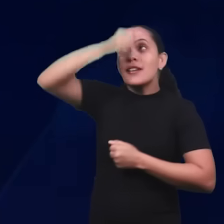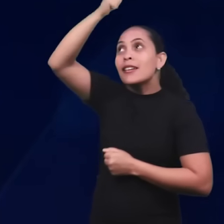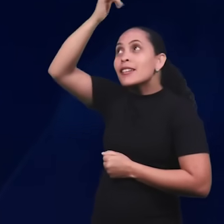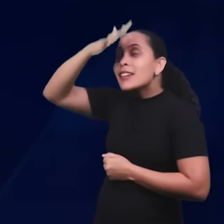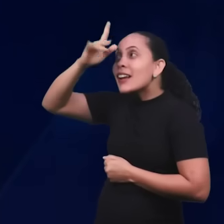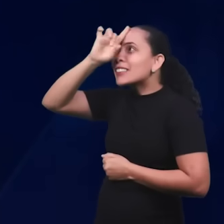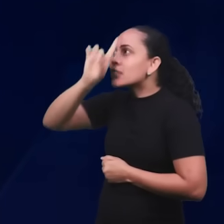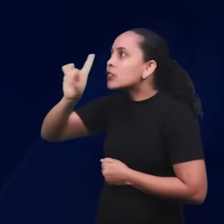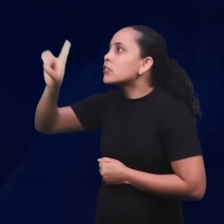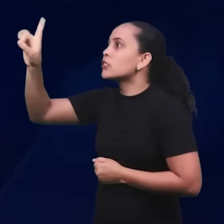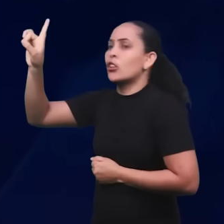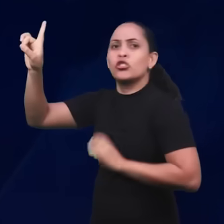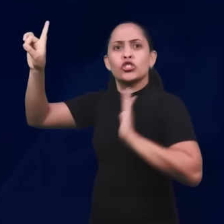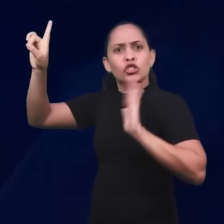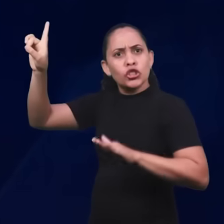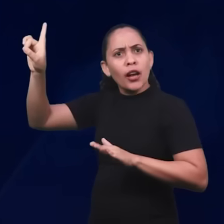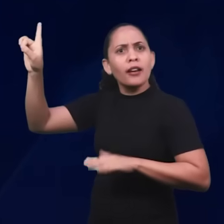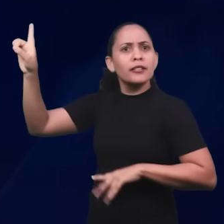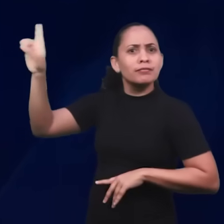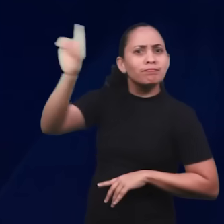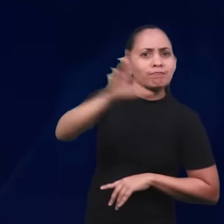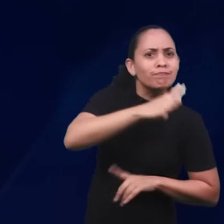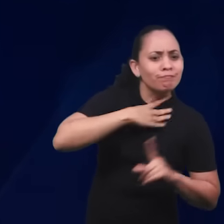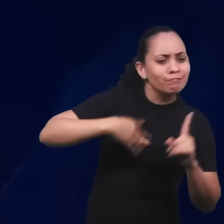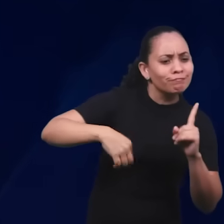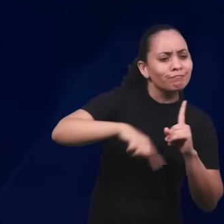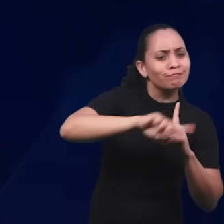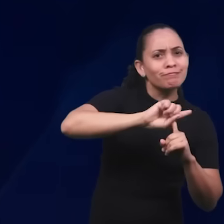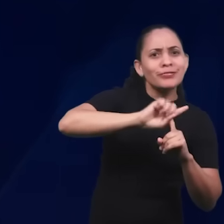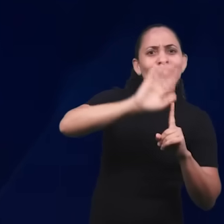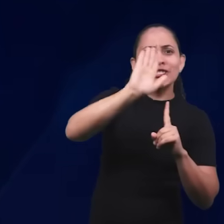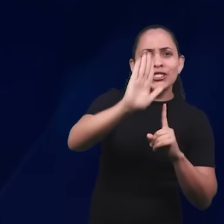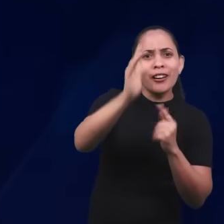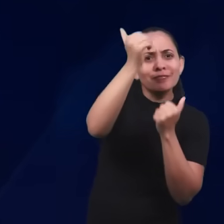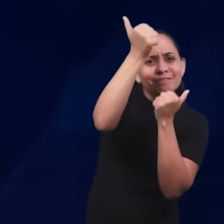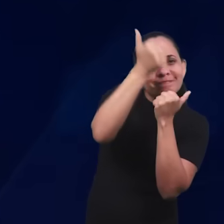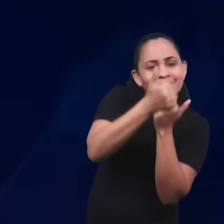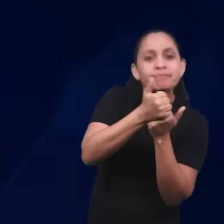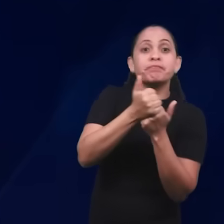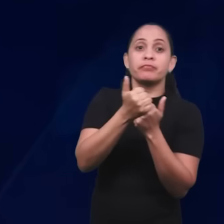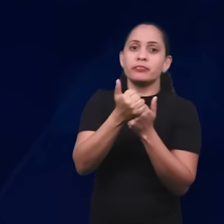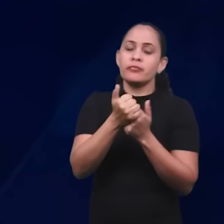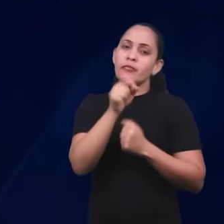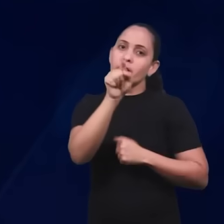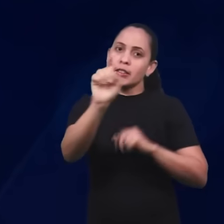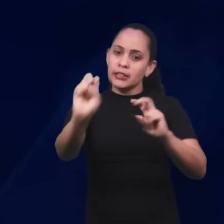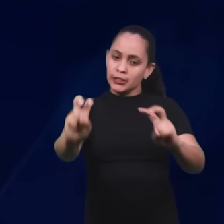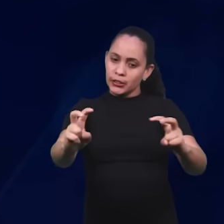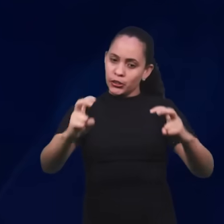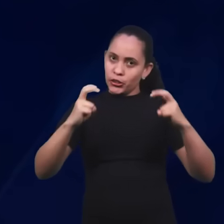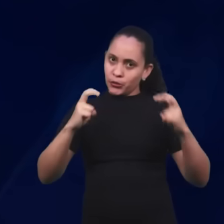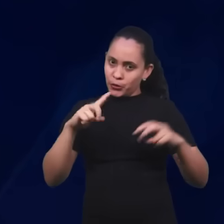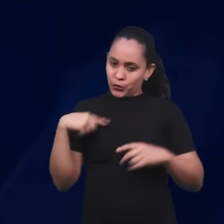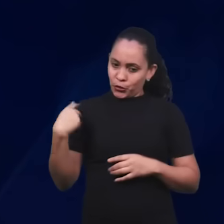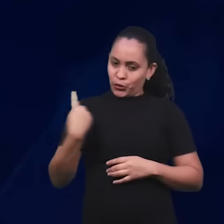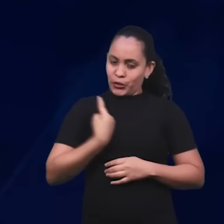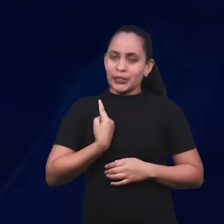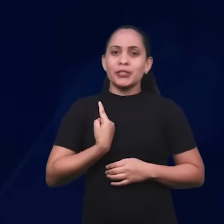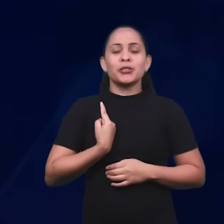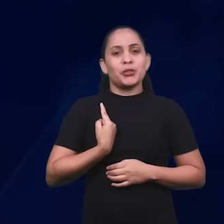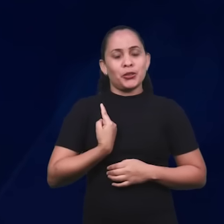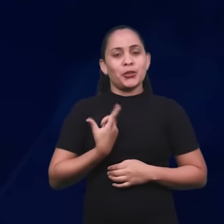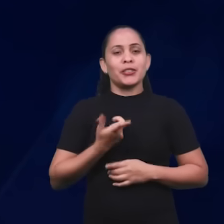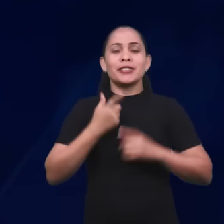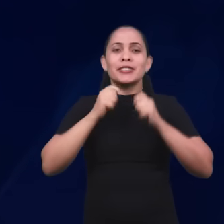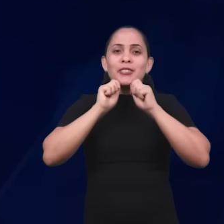é pela graça de Deus. O preço já foi pago. E Jesus quer dar a você, que está assistindo a nós, a cada